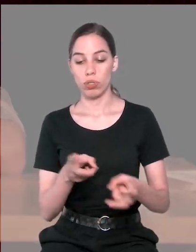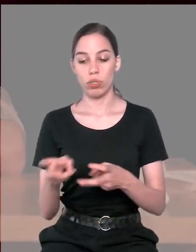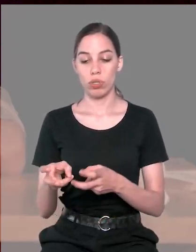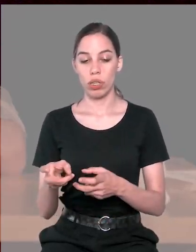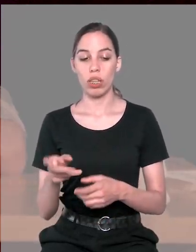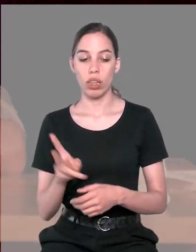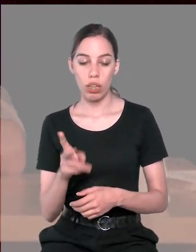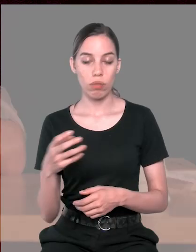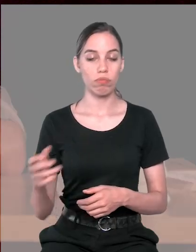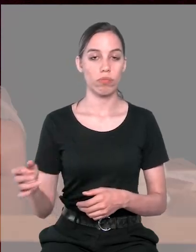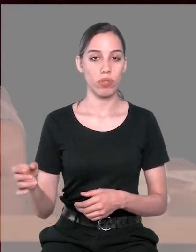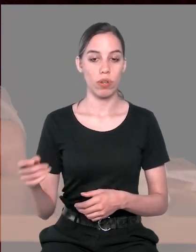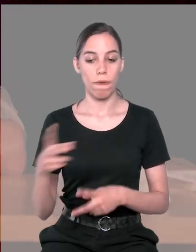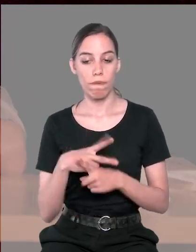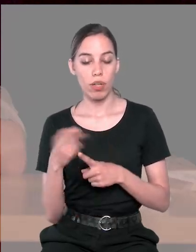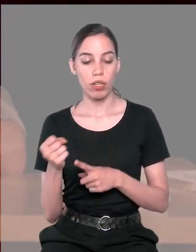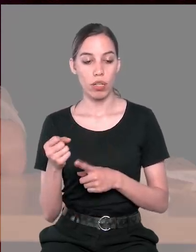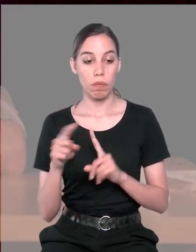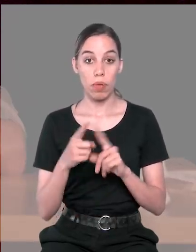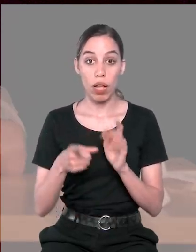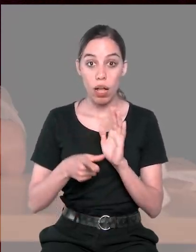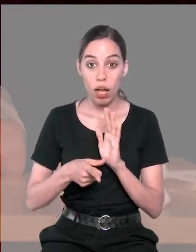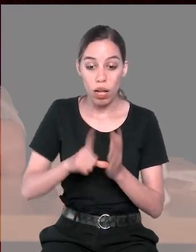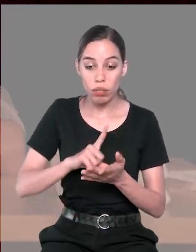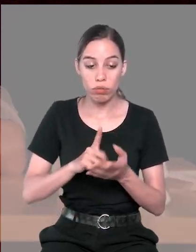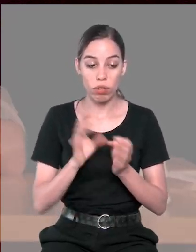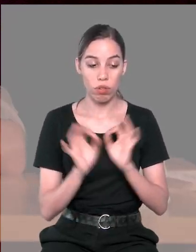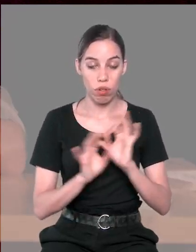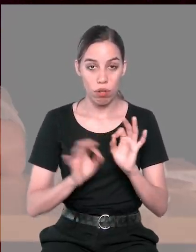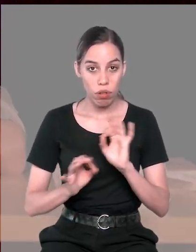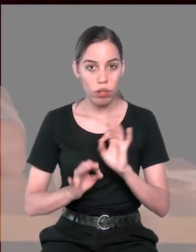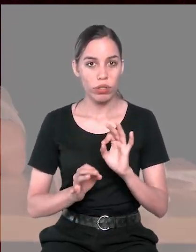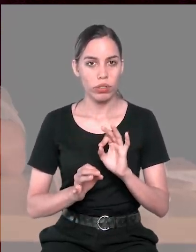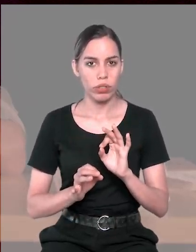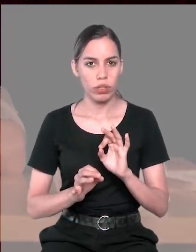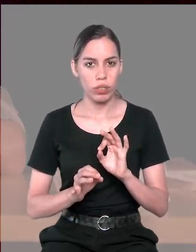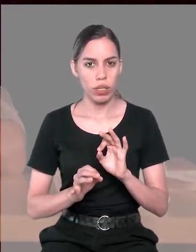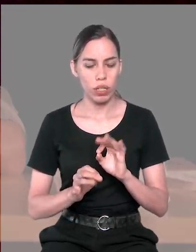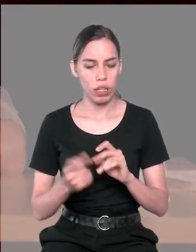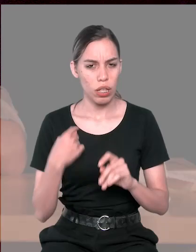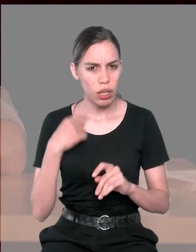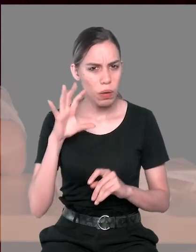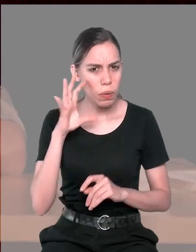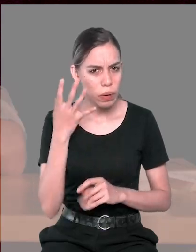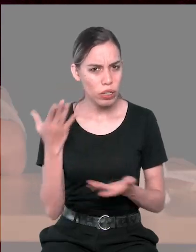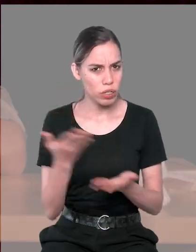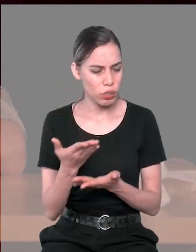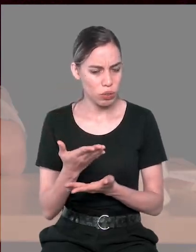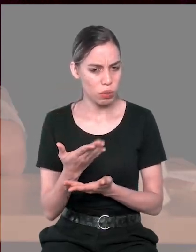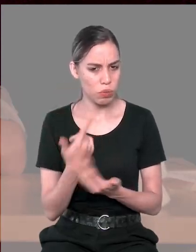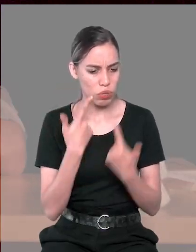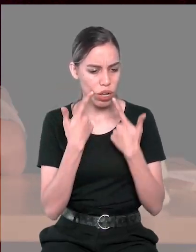combinação vencedora, mas eles procuravam uma estética rica, né? Eu acho que hoje a nossa